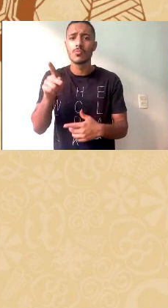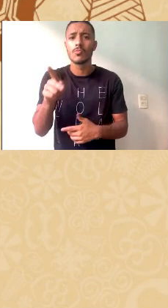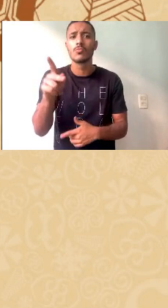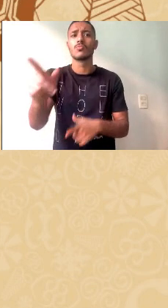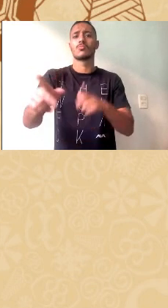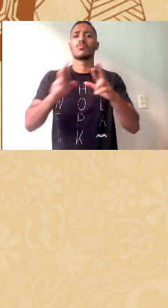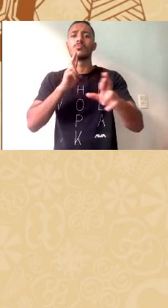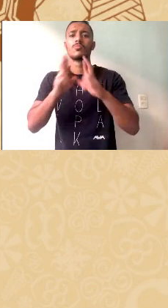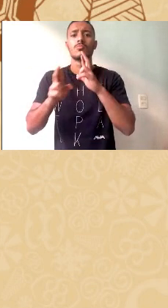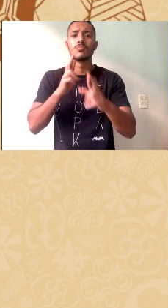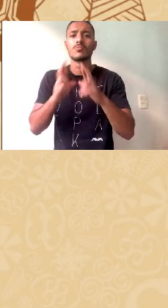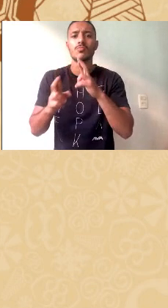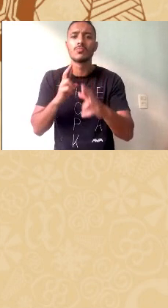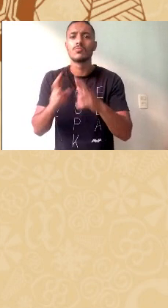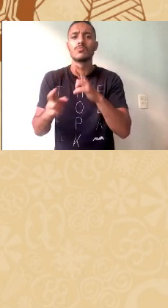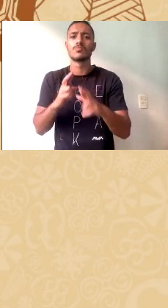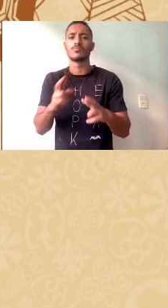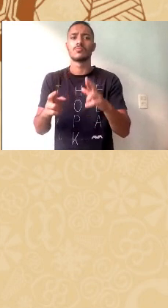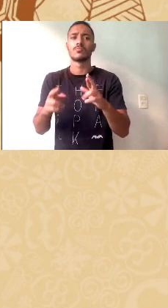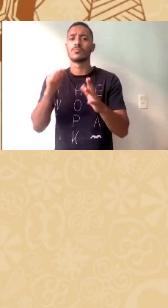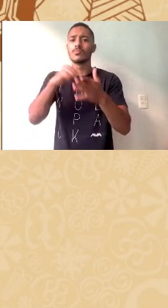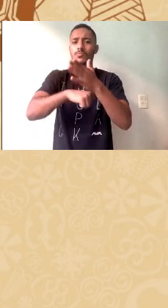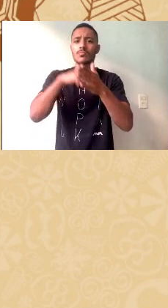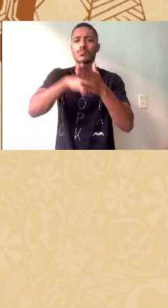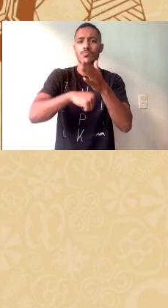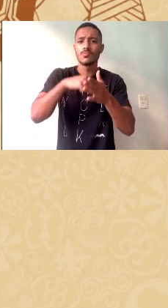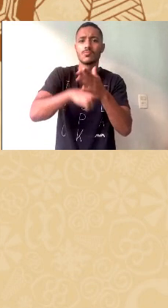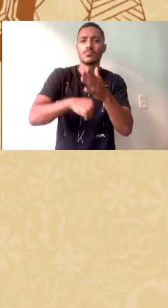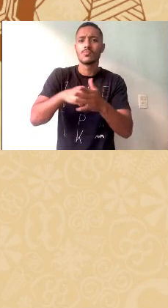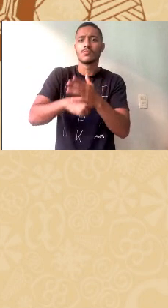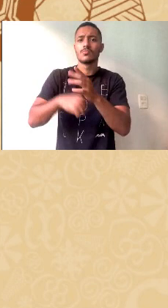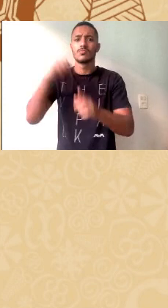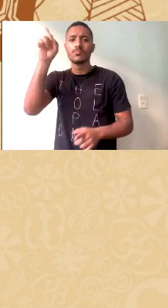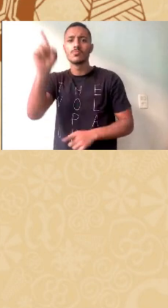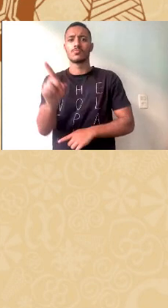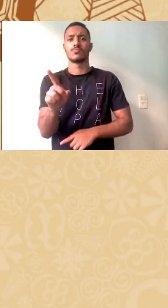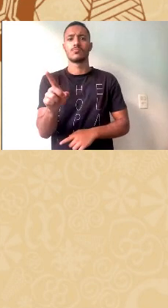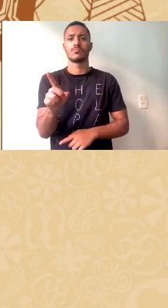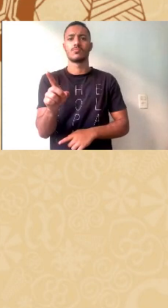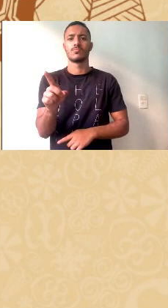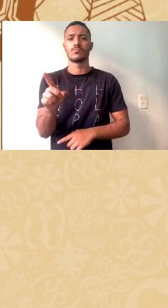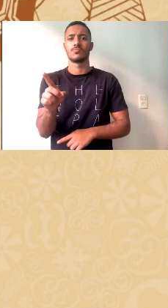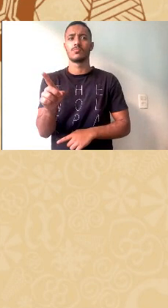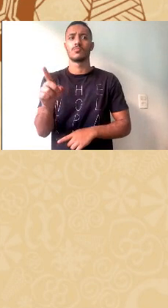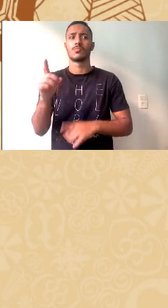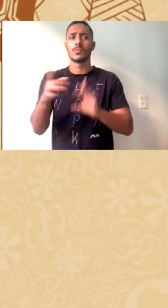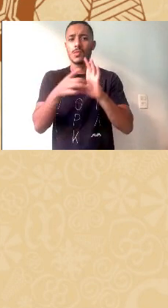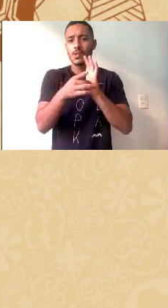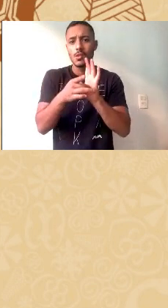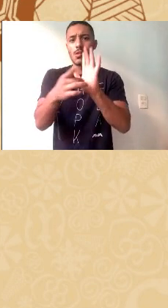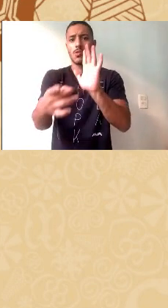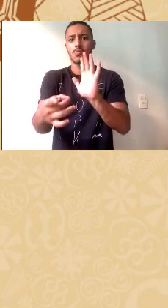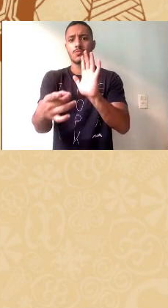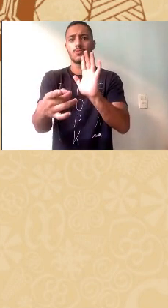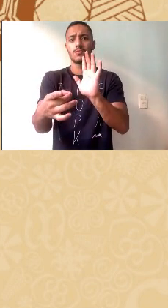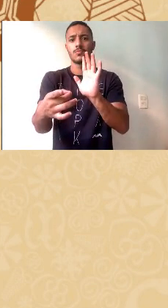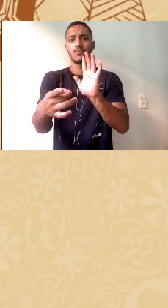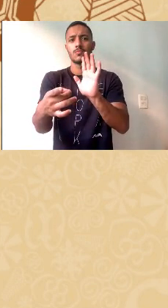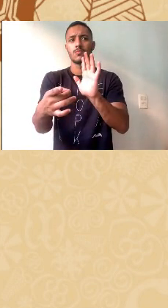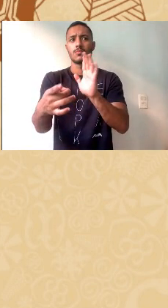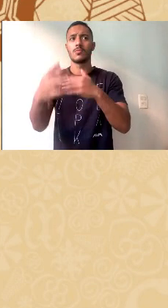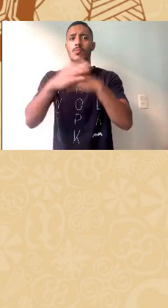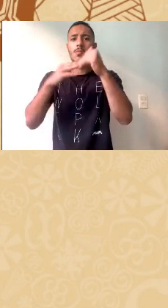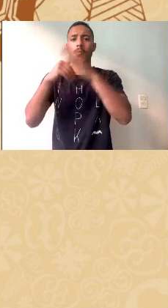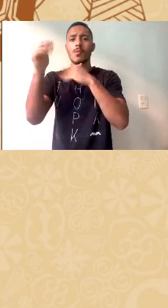Levando a reivindicação, mas, né, qual que é o caminho necessário, né? E denunciavam também práticas de segregação